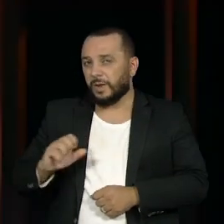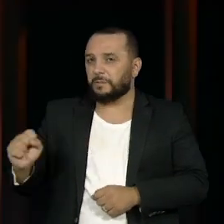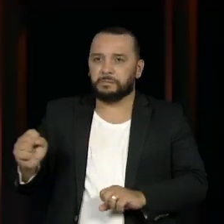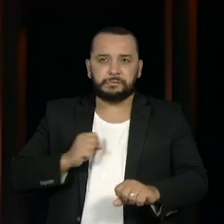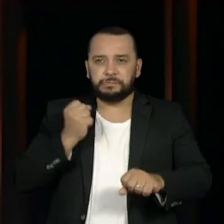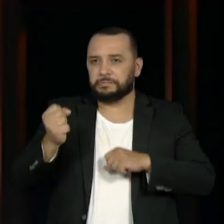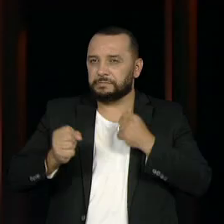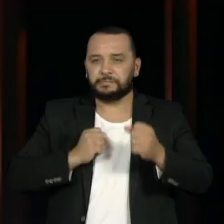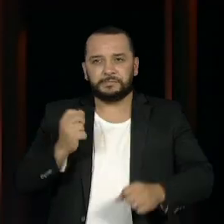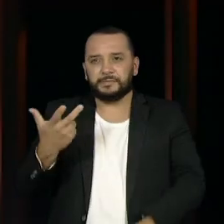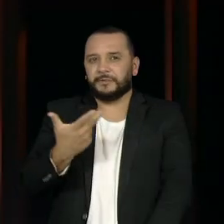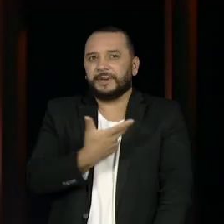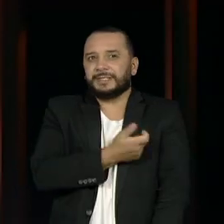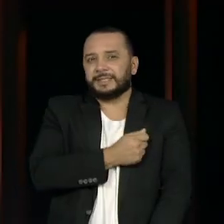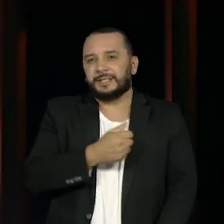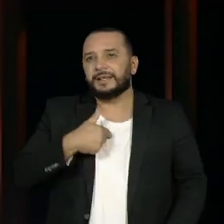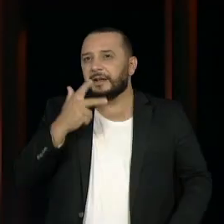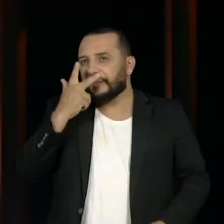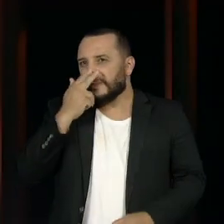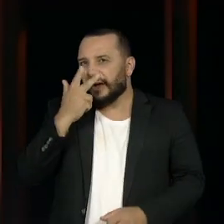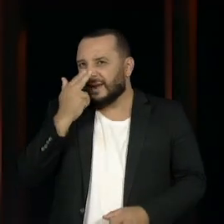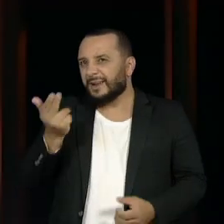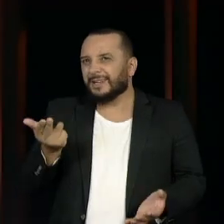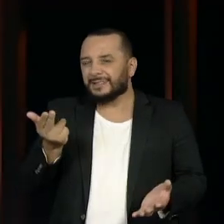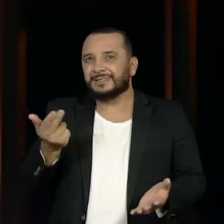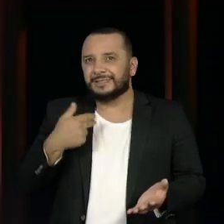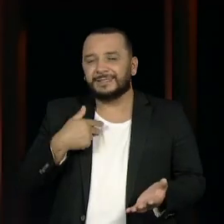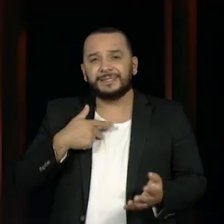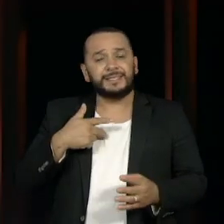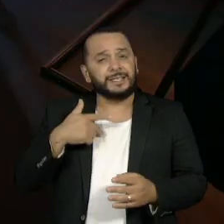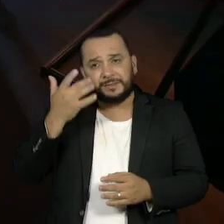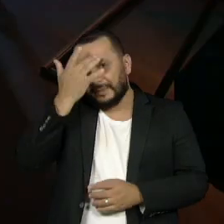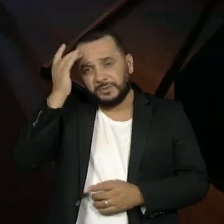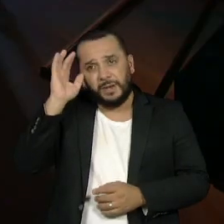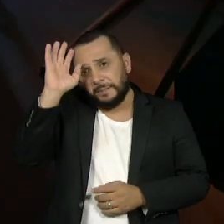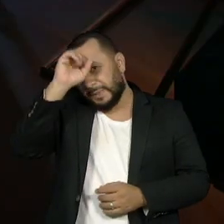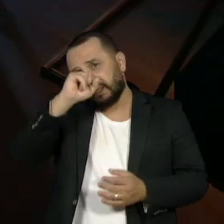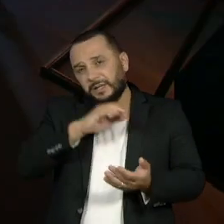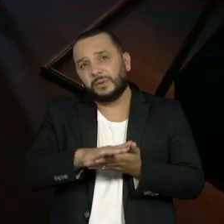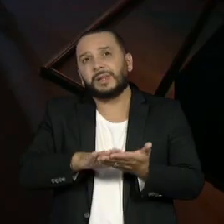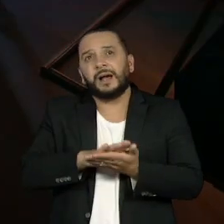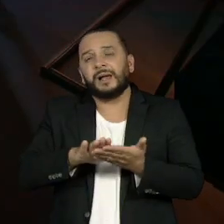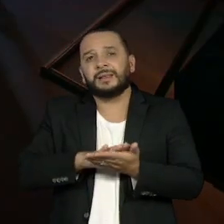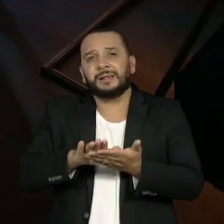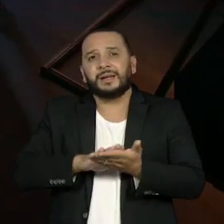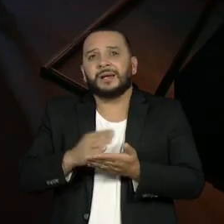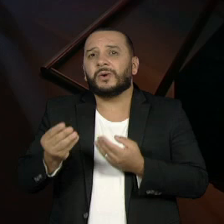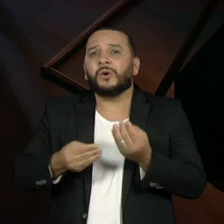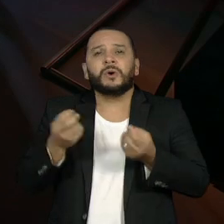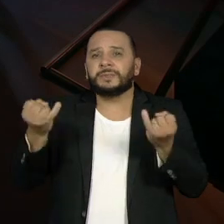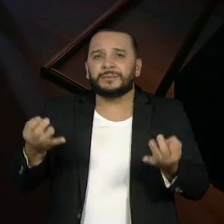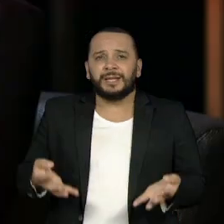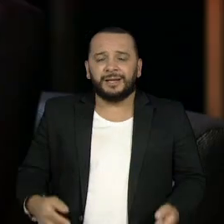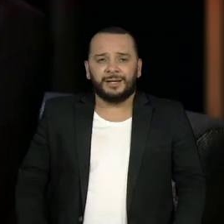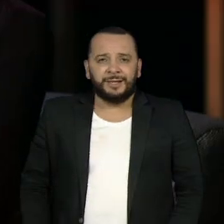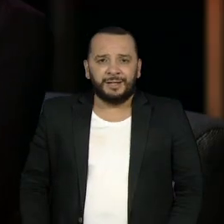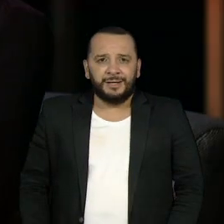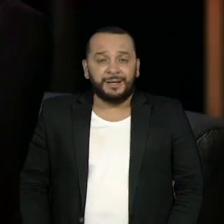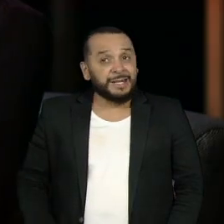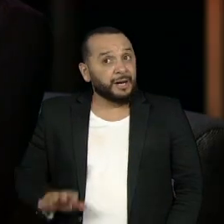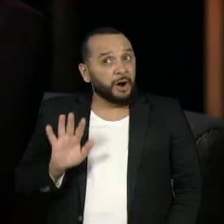É temos a impressão de que a humanidade pouco ou Nada aprendeu como se explica isso